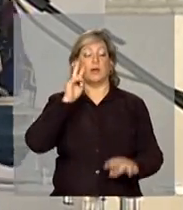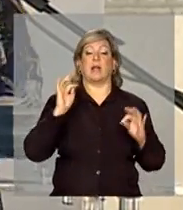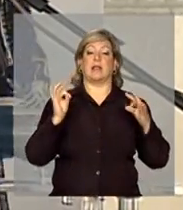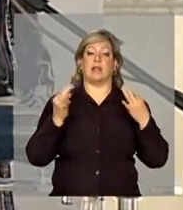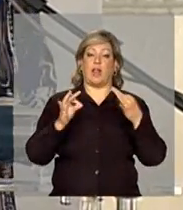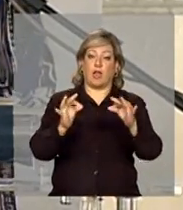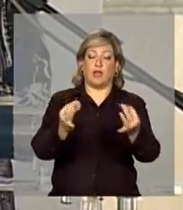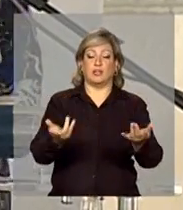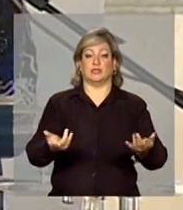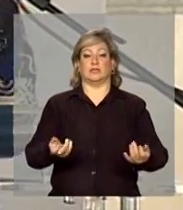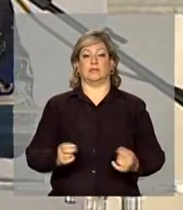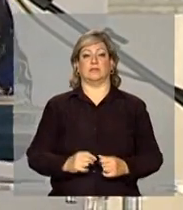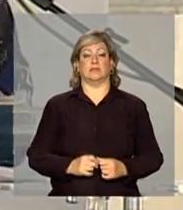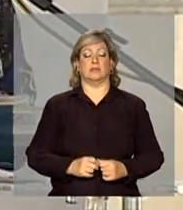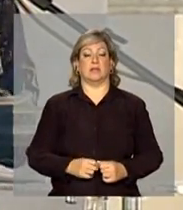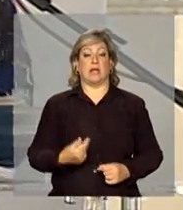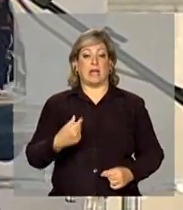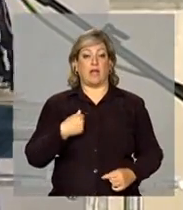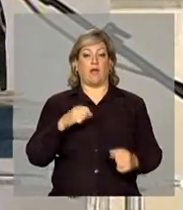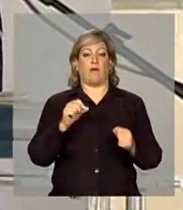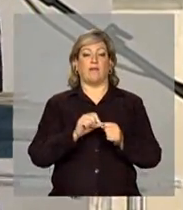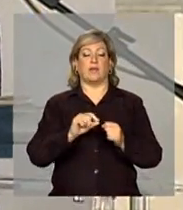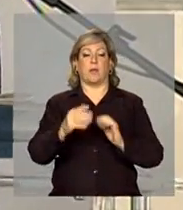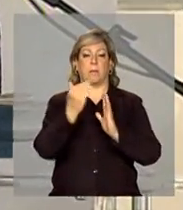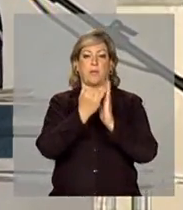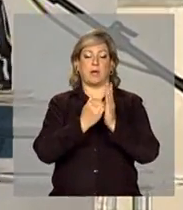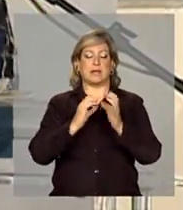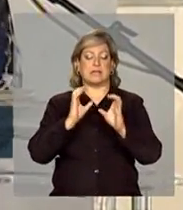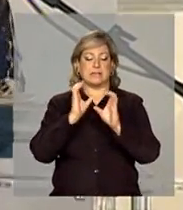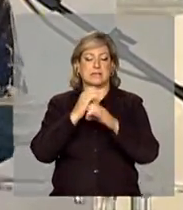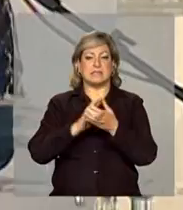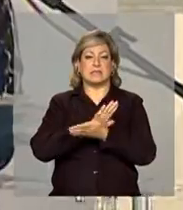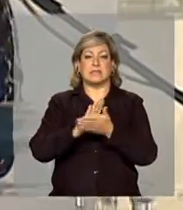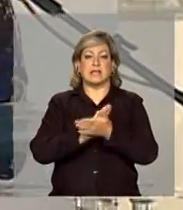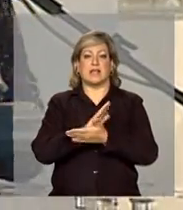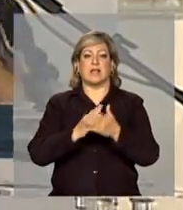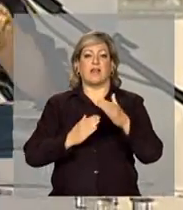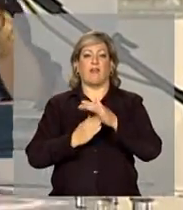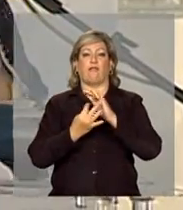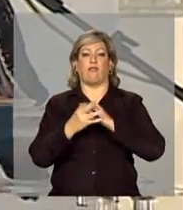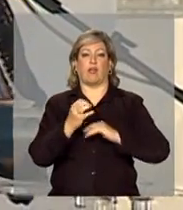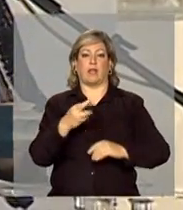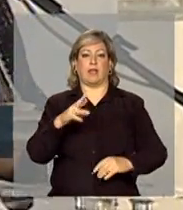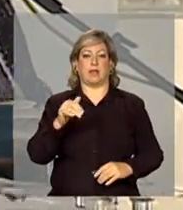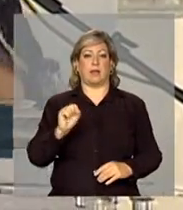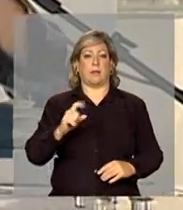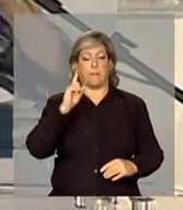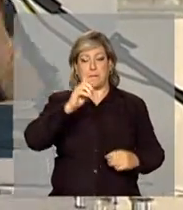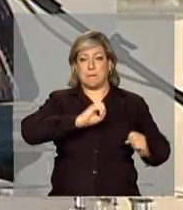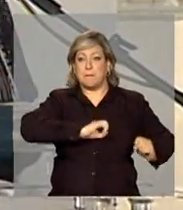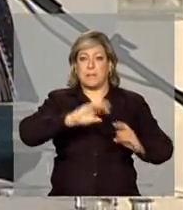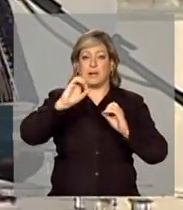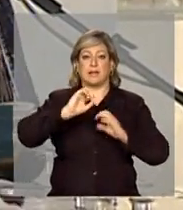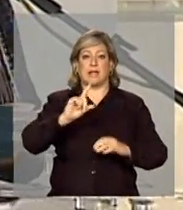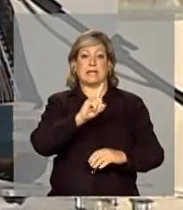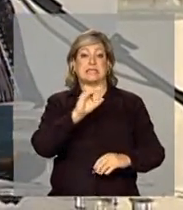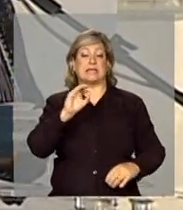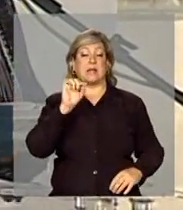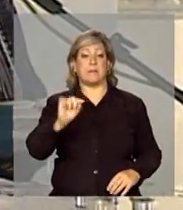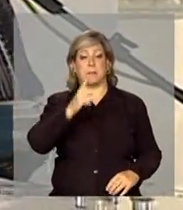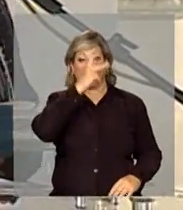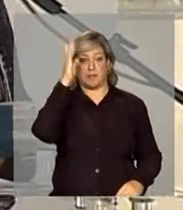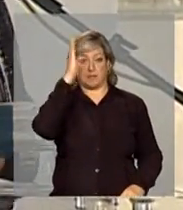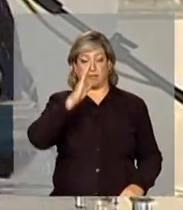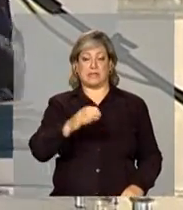tecnologia, eu fiz aquele programa Ciência Sem Fronteira para mandar brasileiros, 100 mil